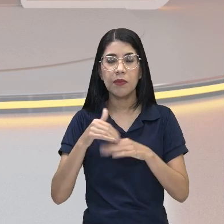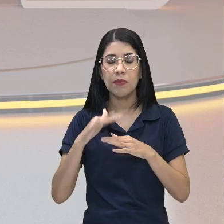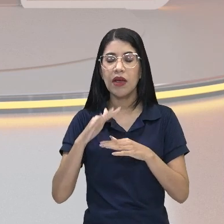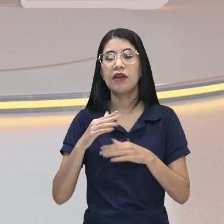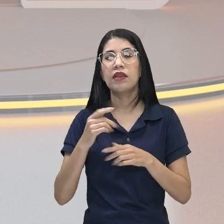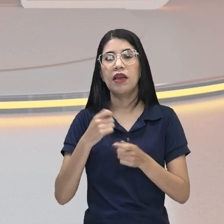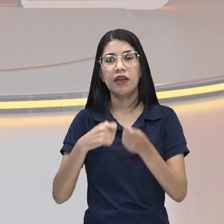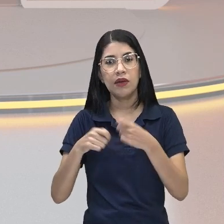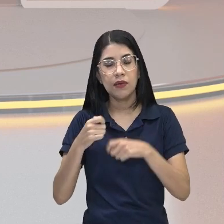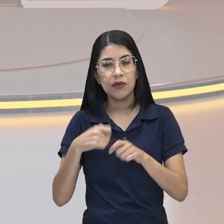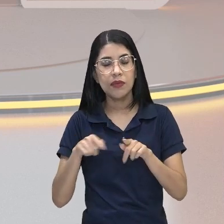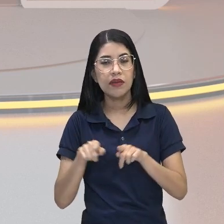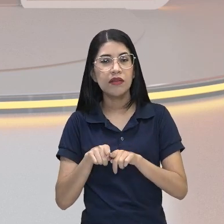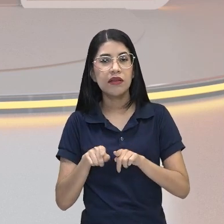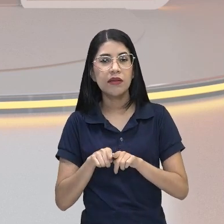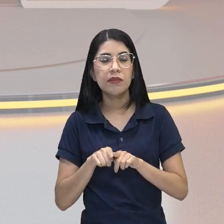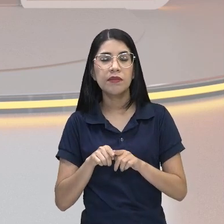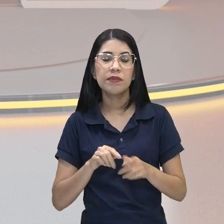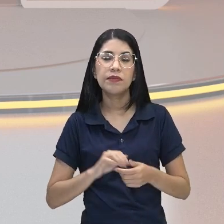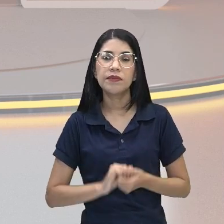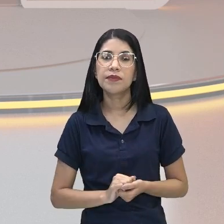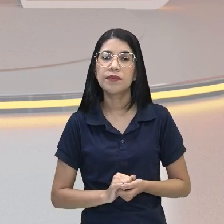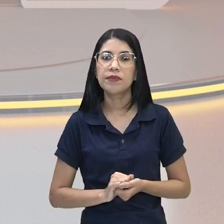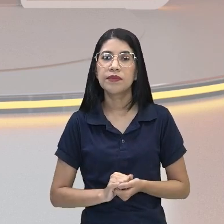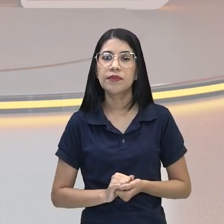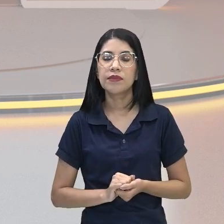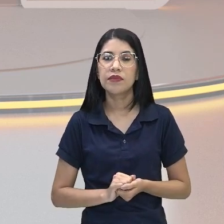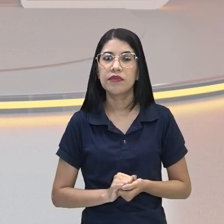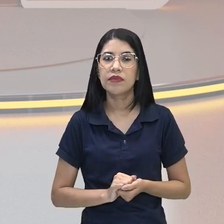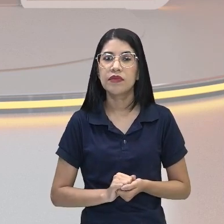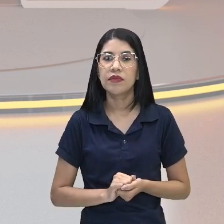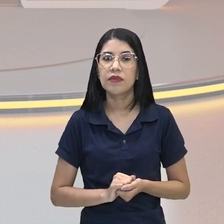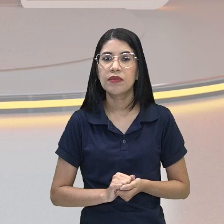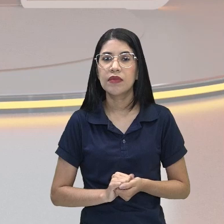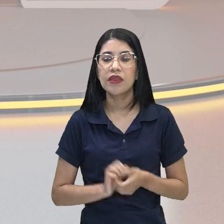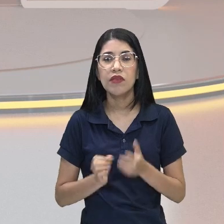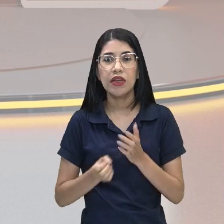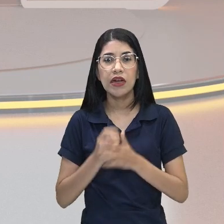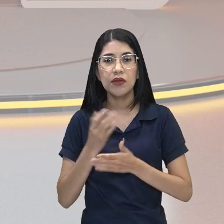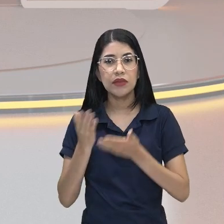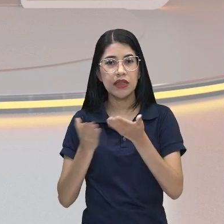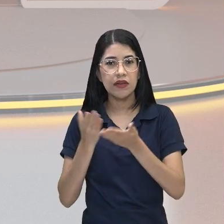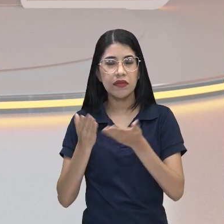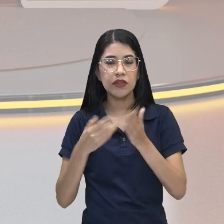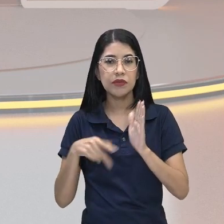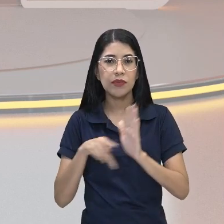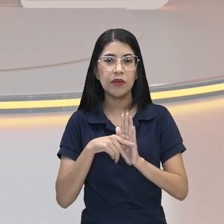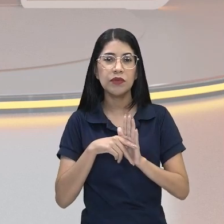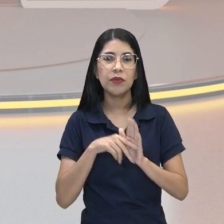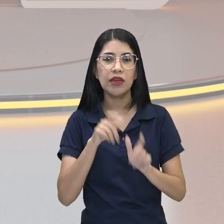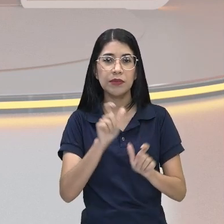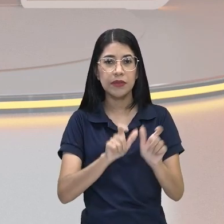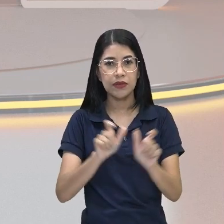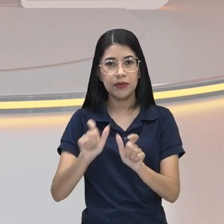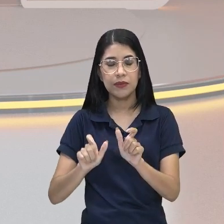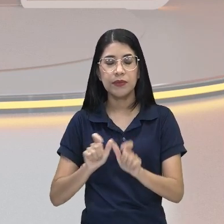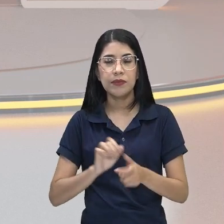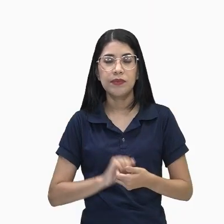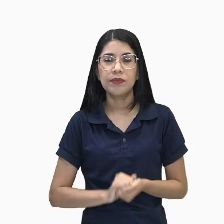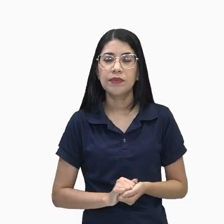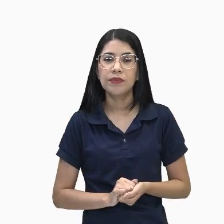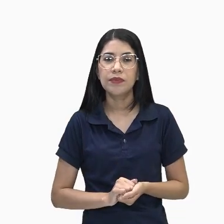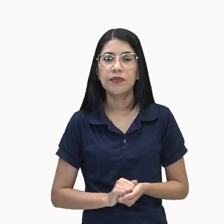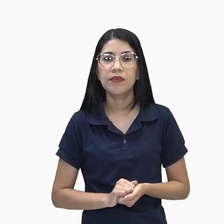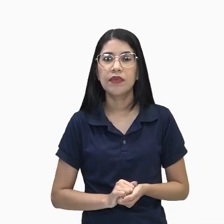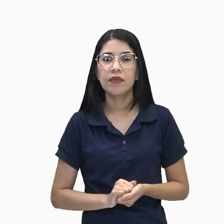e levar esses serviços, esses direitos à população. Muito bem. E aí nós